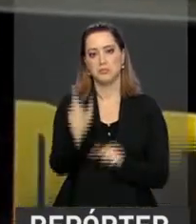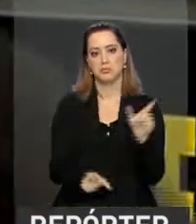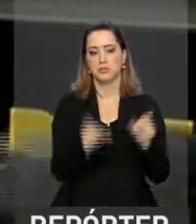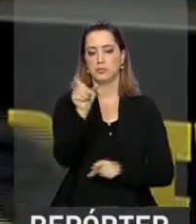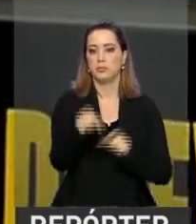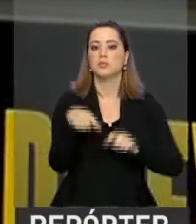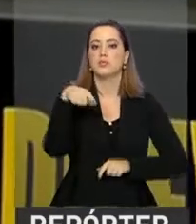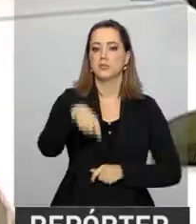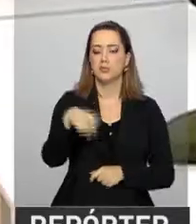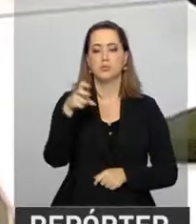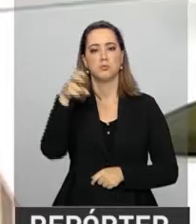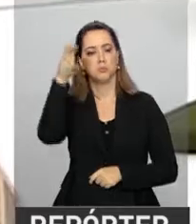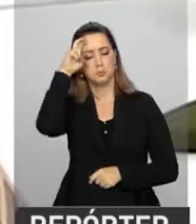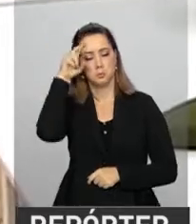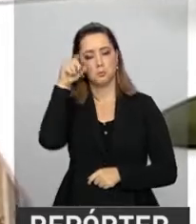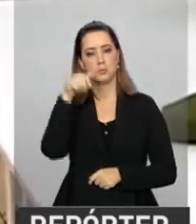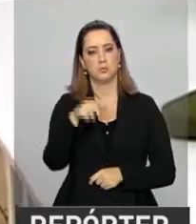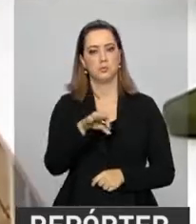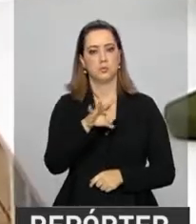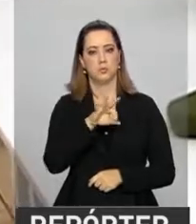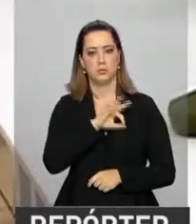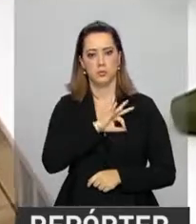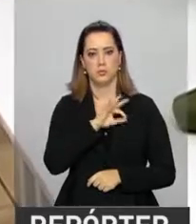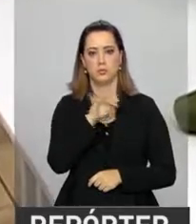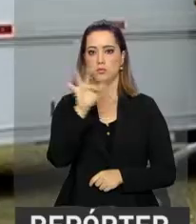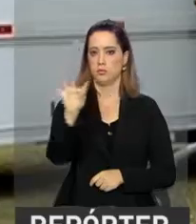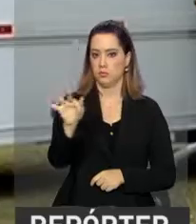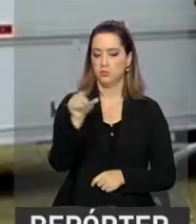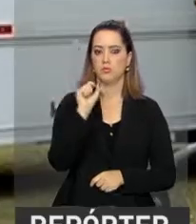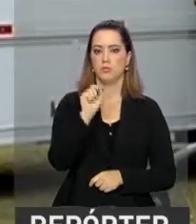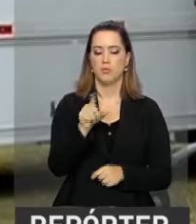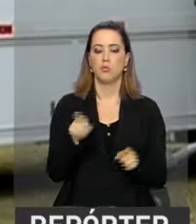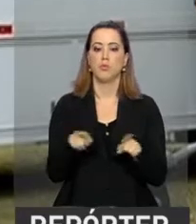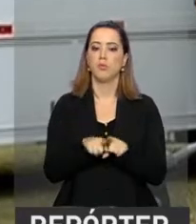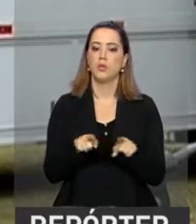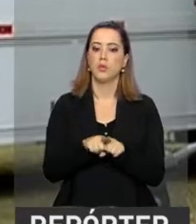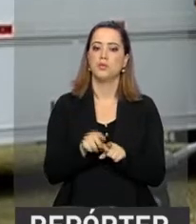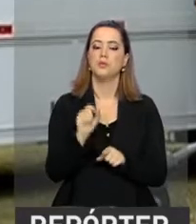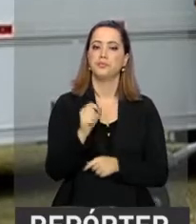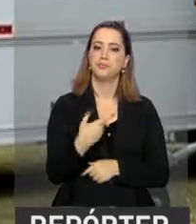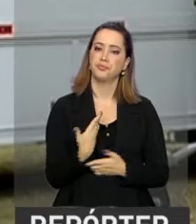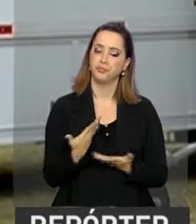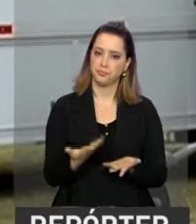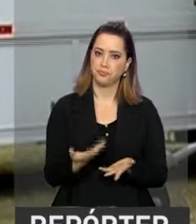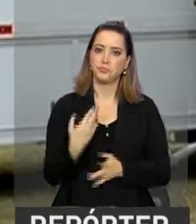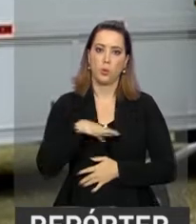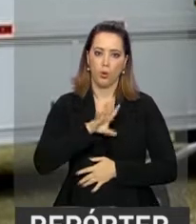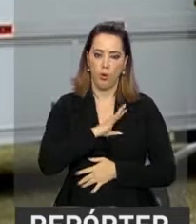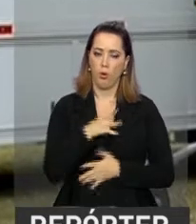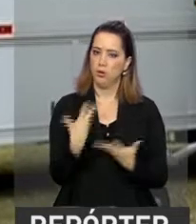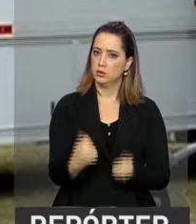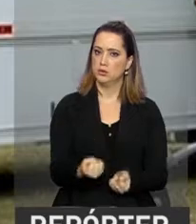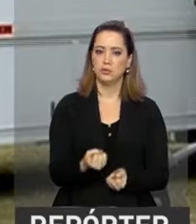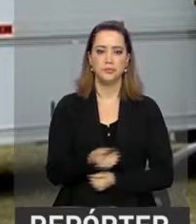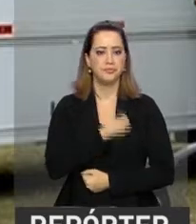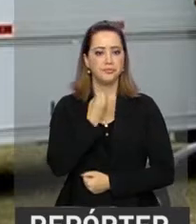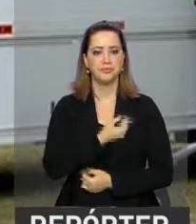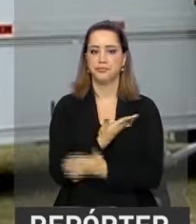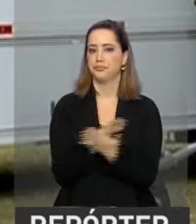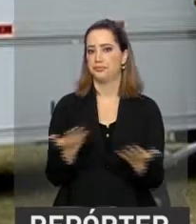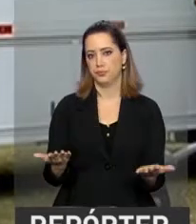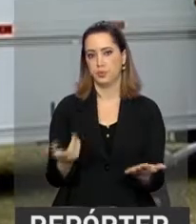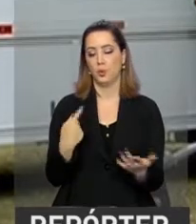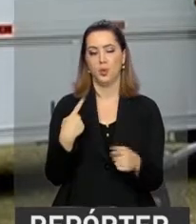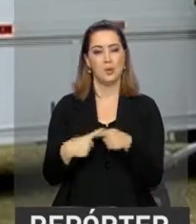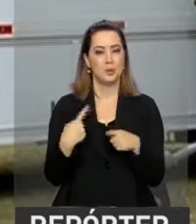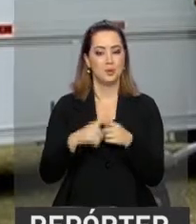Federal, suspeitas de planejar atos terroristas. Nós vamos conviver com isso, porque o mundo inteiro hoje está passando um